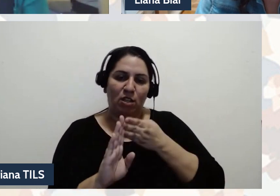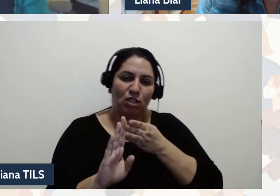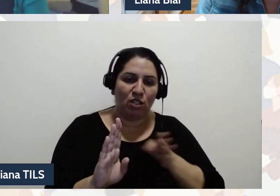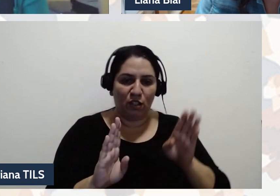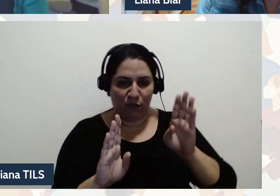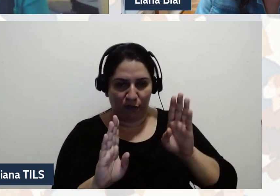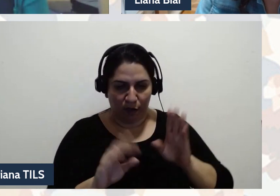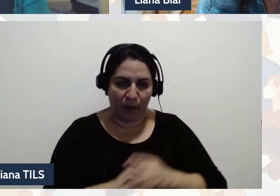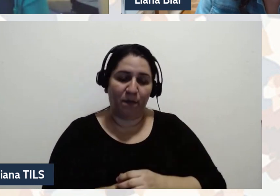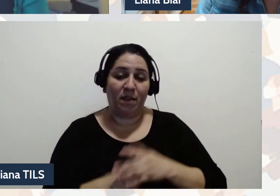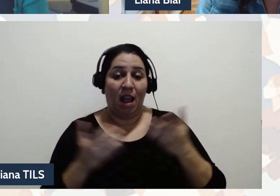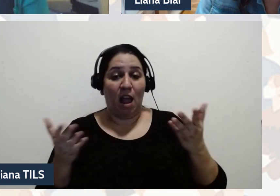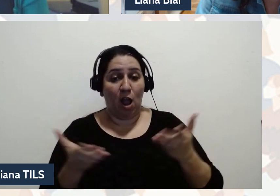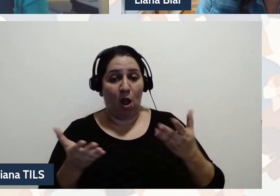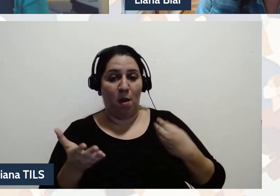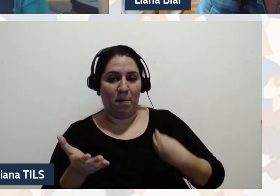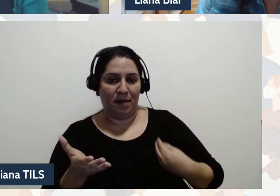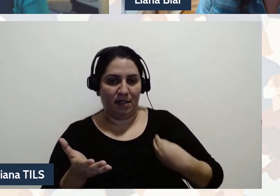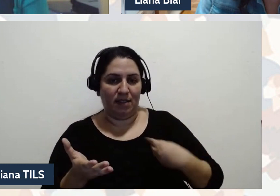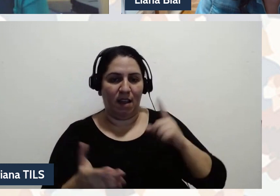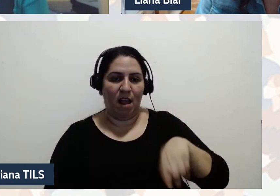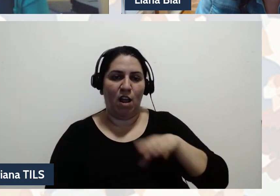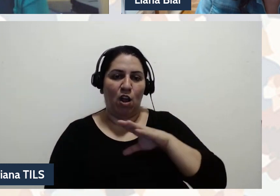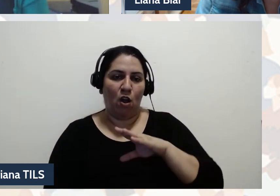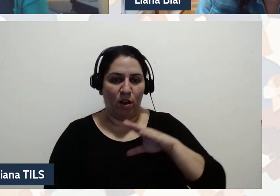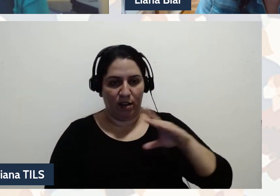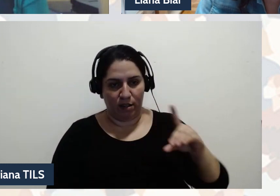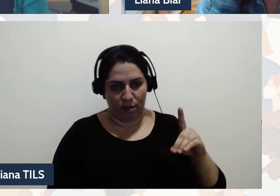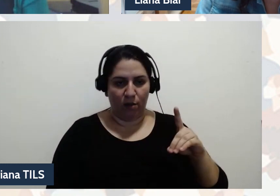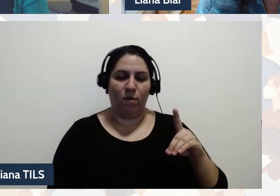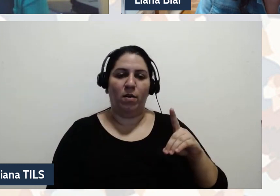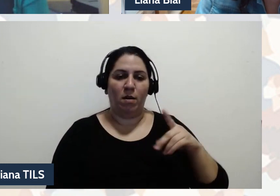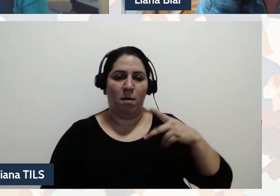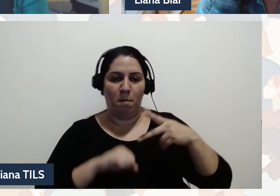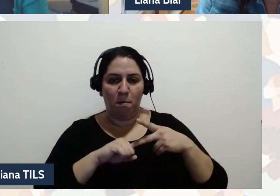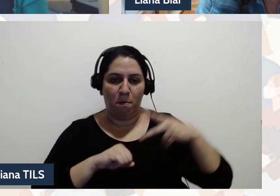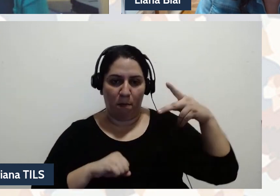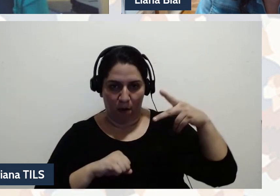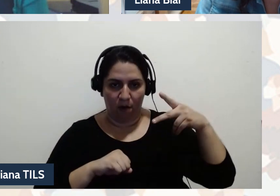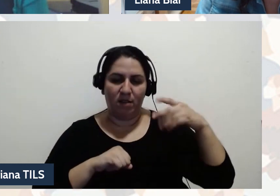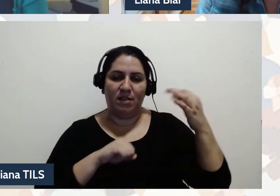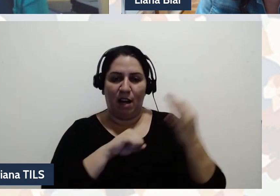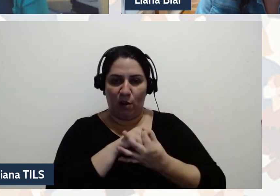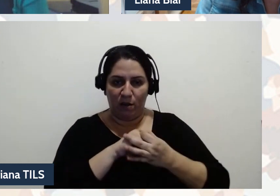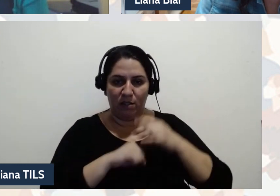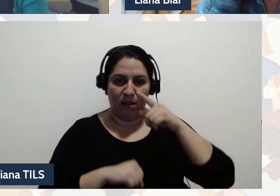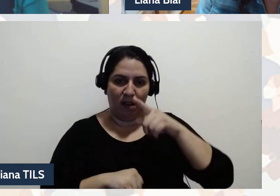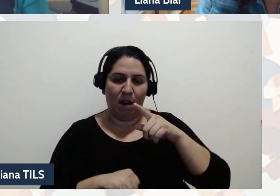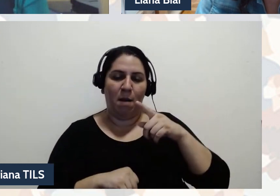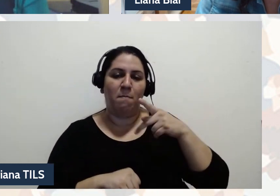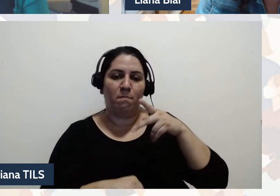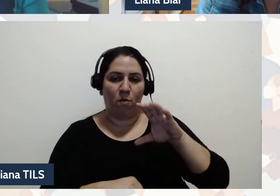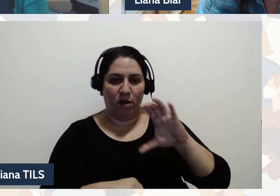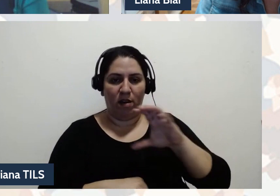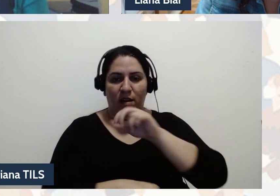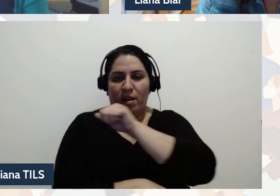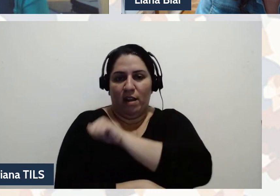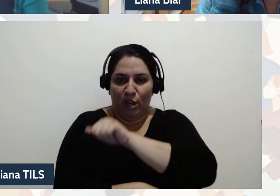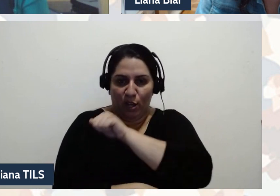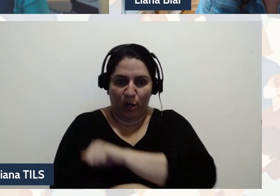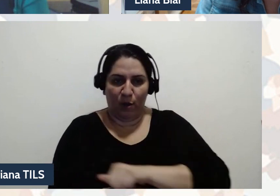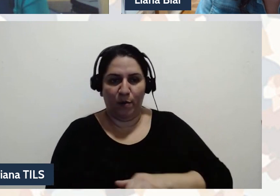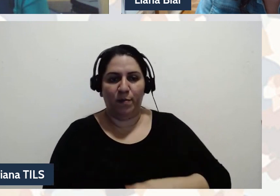presente, atua ainda como coordenadora do programa de pós-graduação em estudos da linguagem na PUC-Rio.